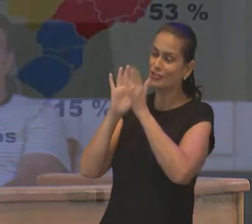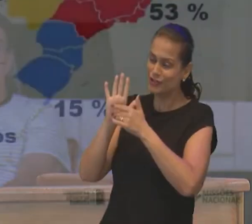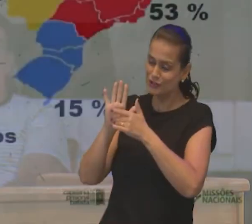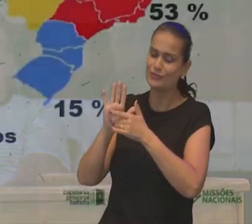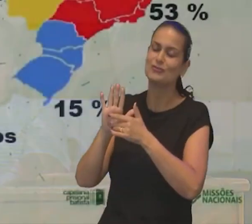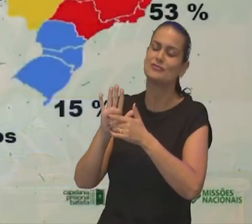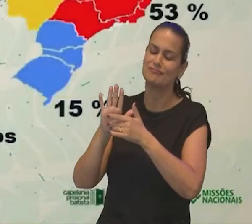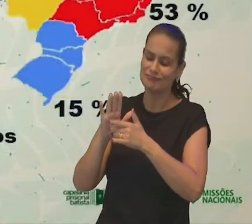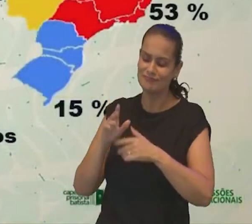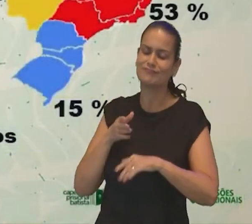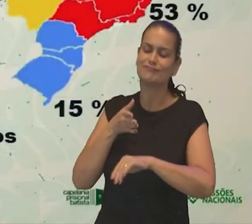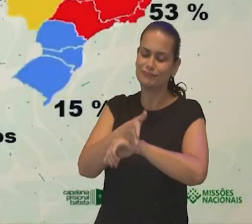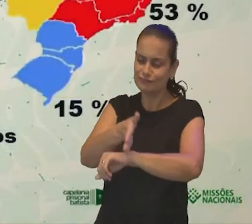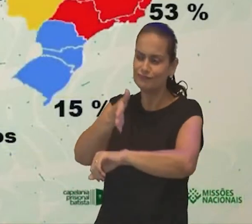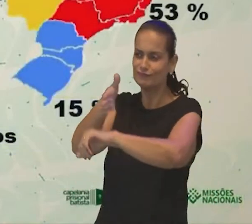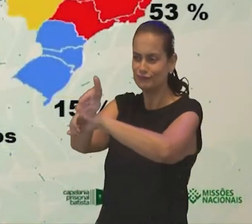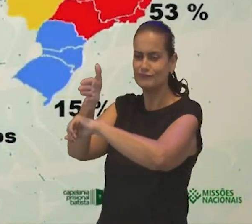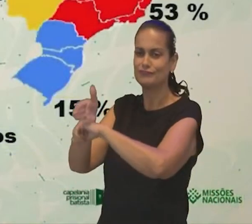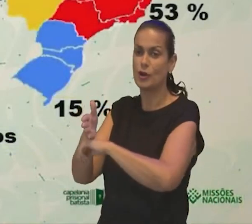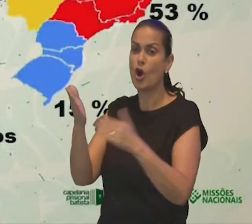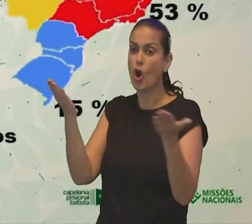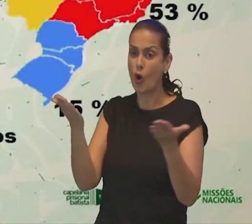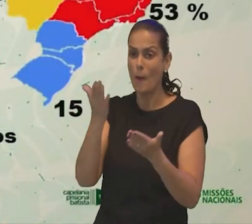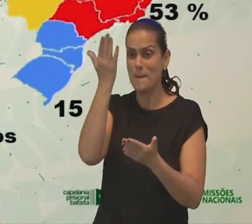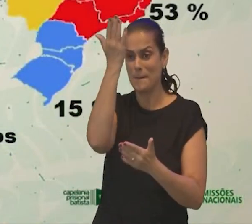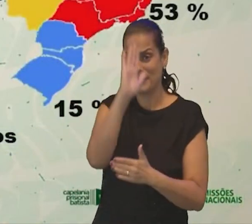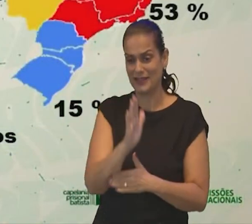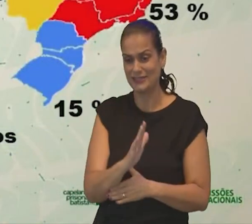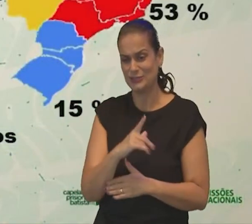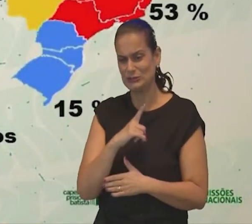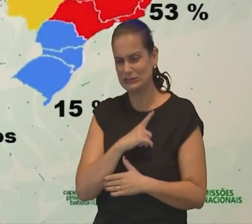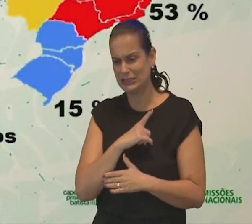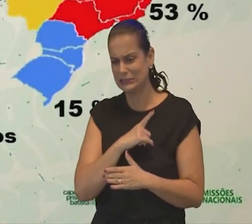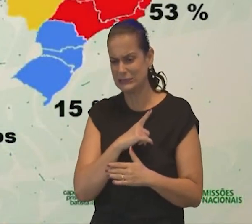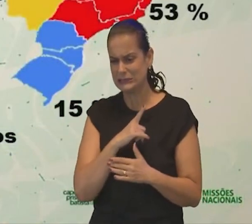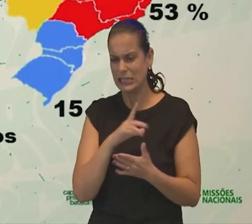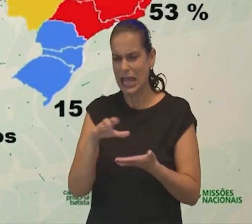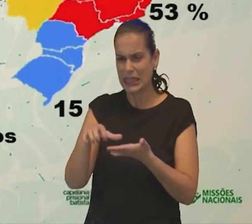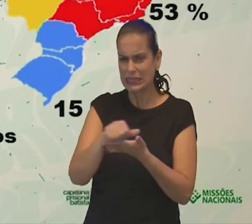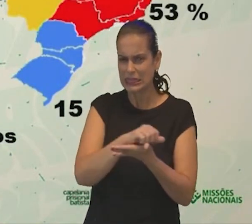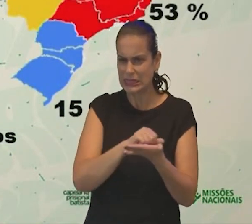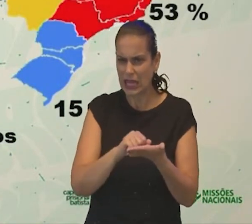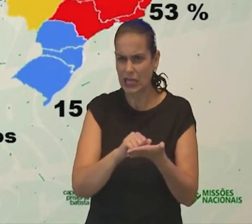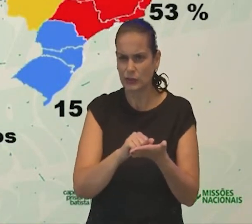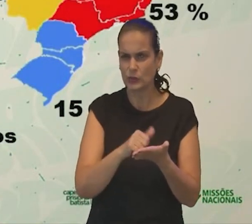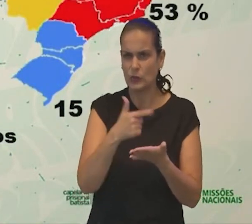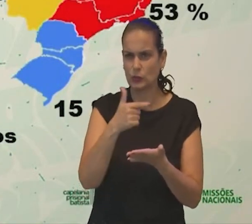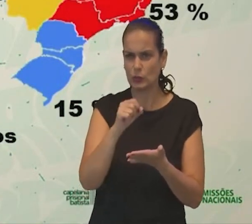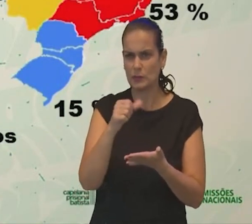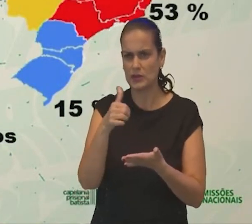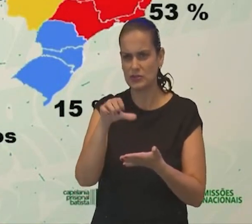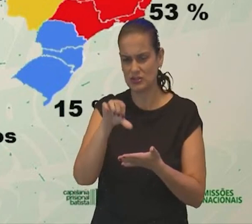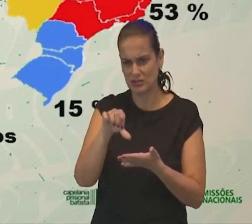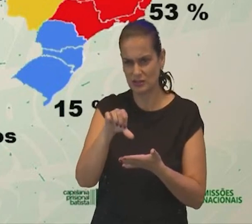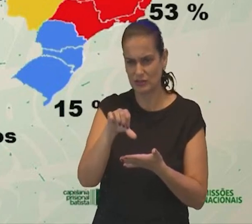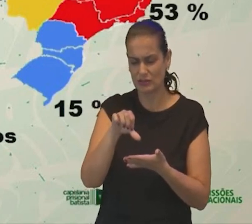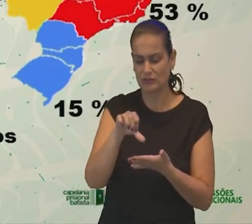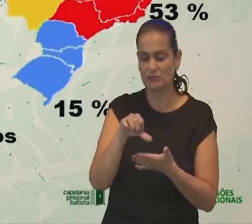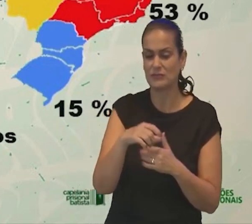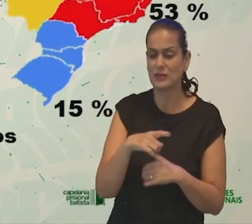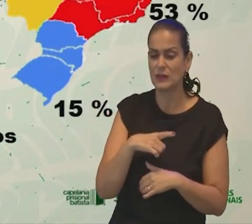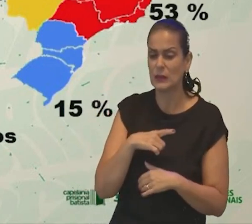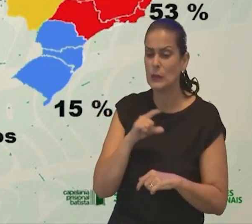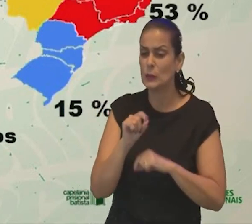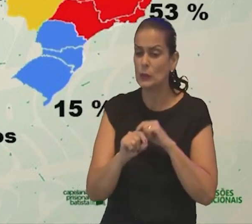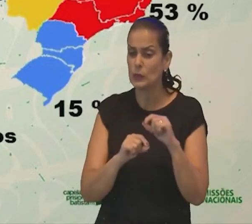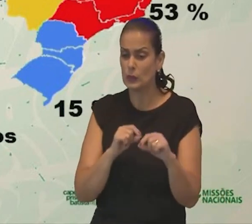Hoje, o nosso Brasil, meus irmãos, eu trouxe alguns dados em 2019, mas nada se compara